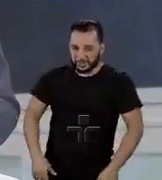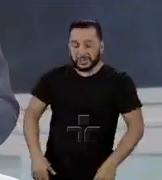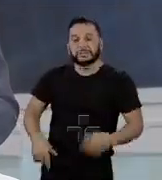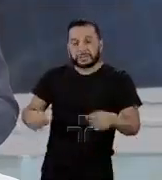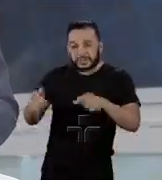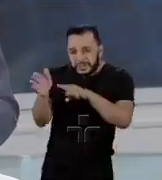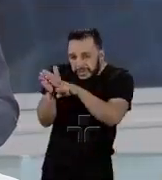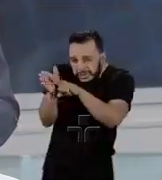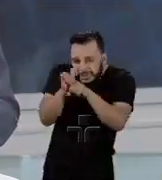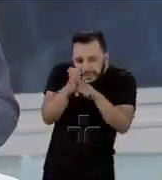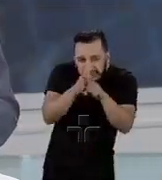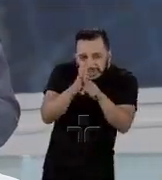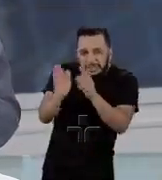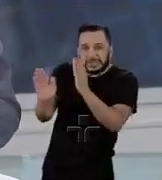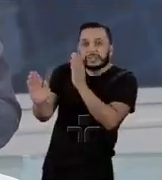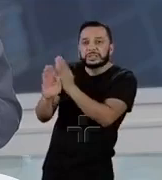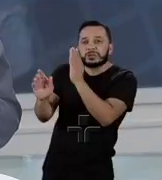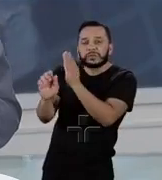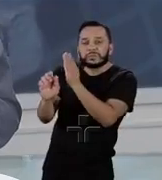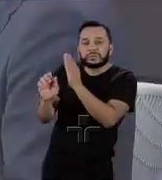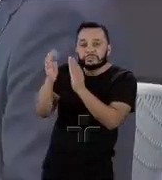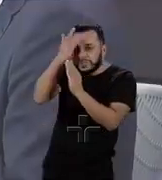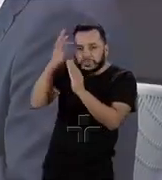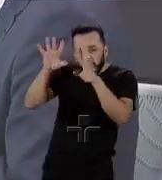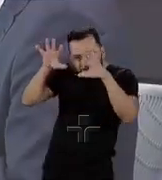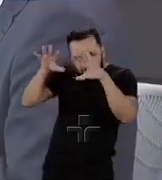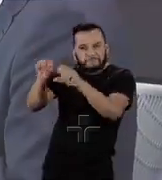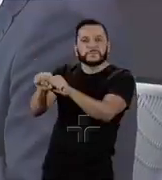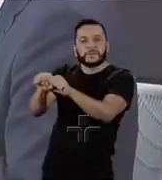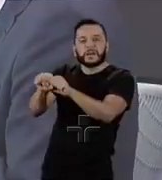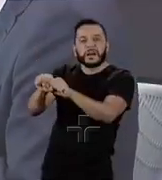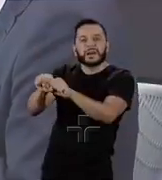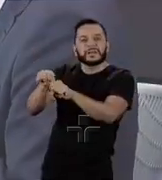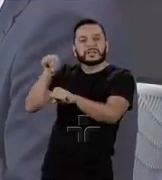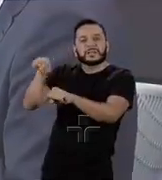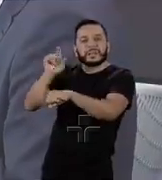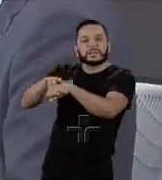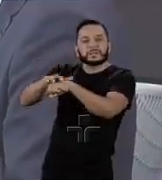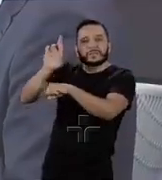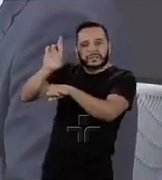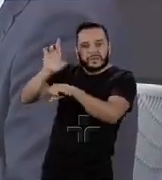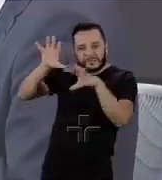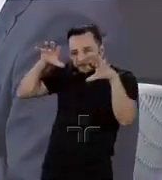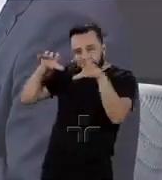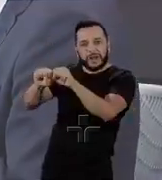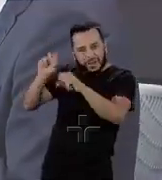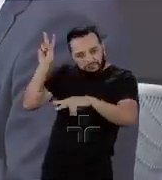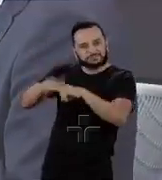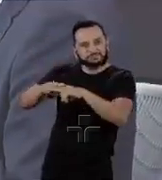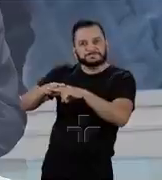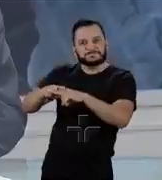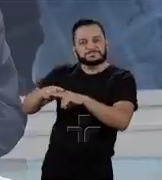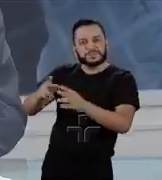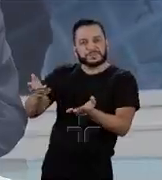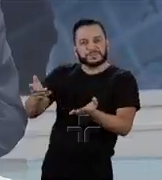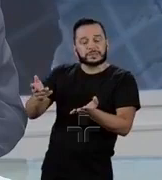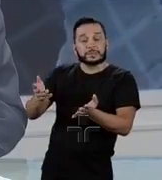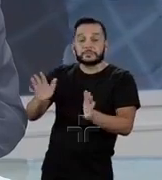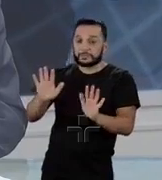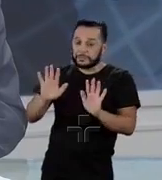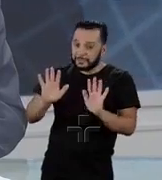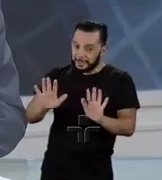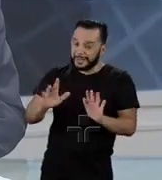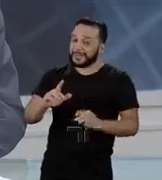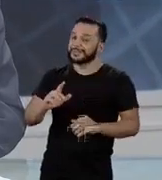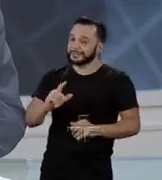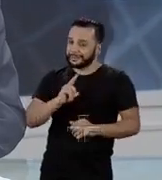que foram autores desse crime bárbaro. Como outros também precisam ser apurados. Mas nesse caso há o componente, evidentemente, político, no